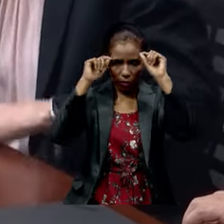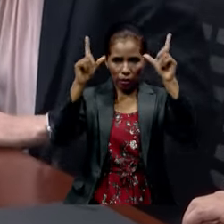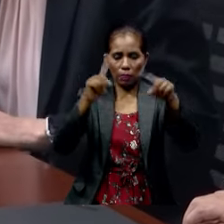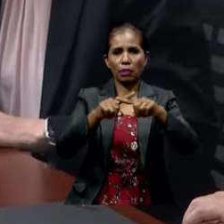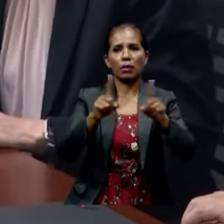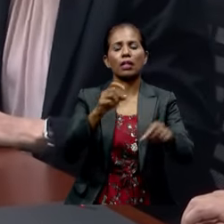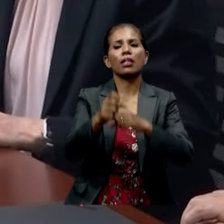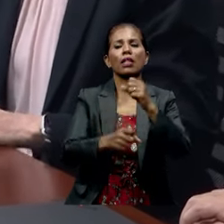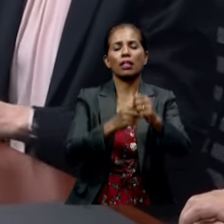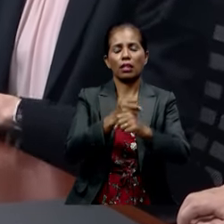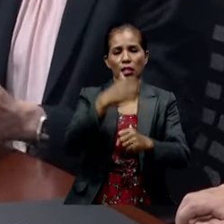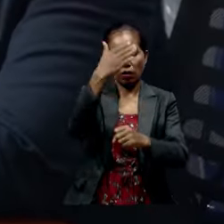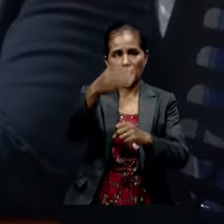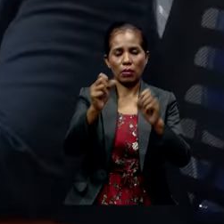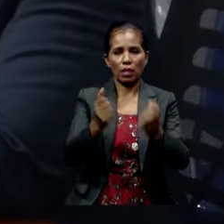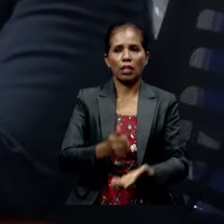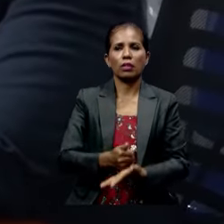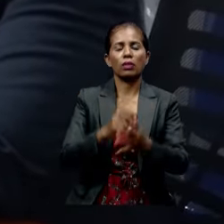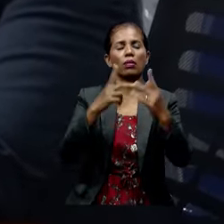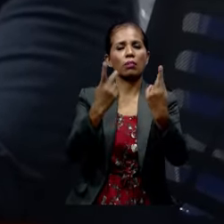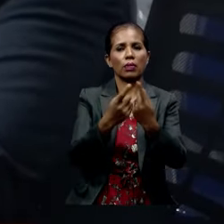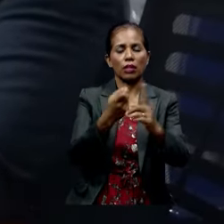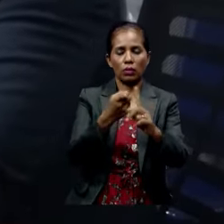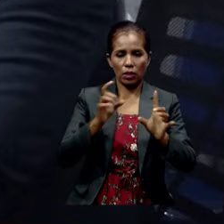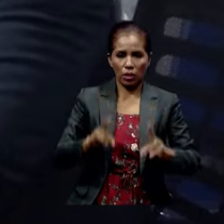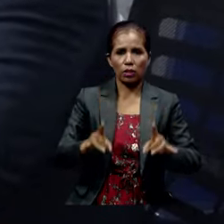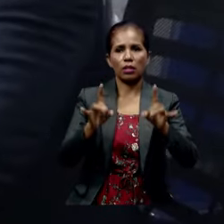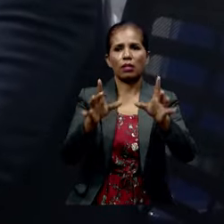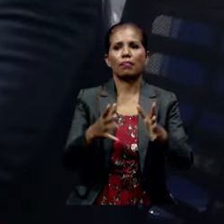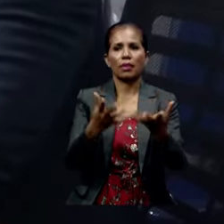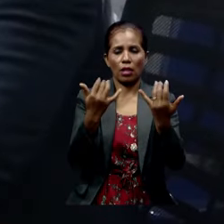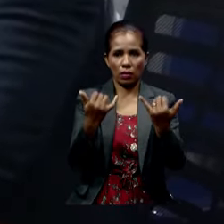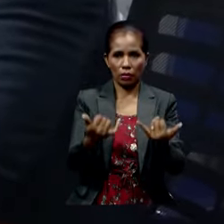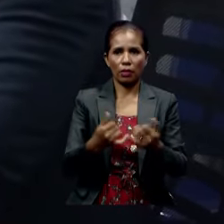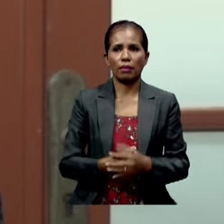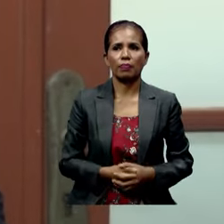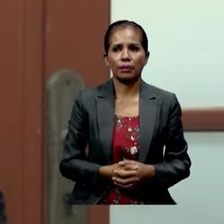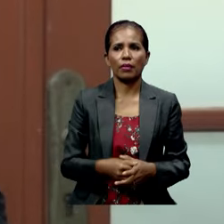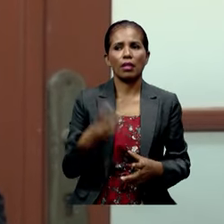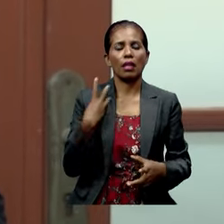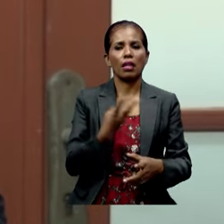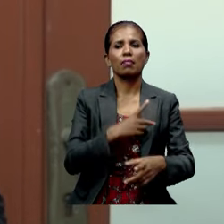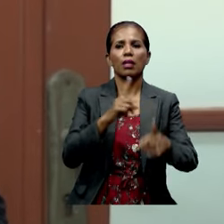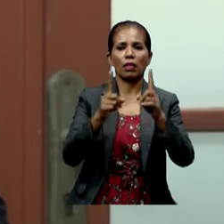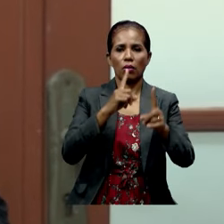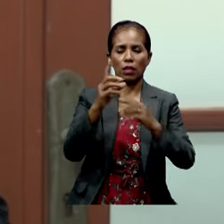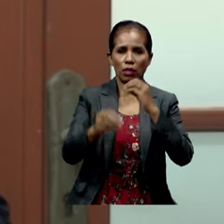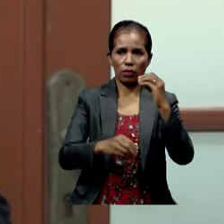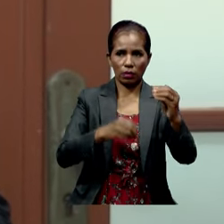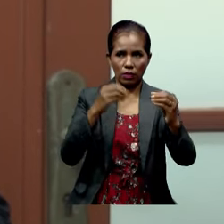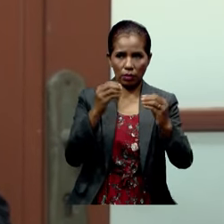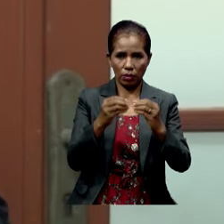yatinang win mak bele atene posisaun empresa usi Australia ne. Agora dada ke ami kuliah ela kona ba